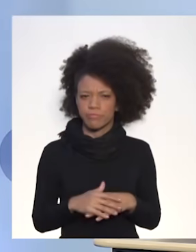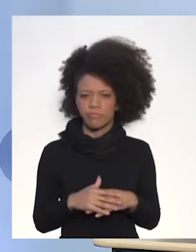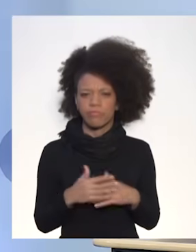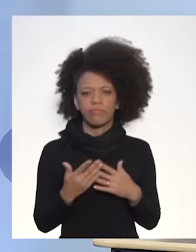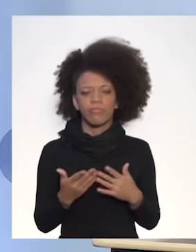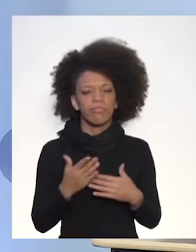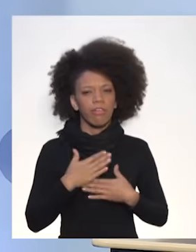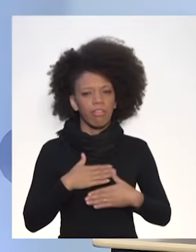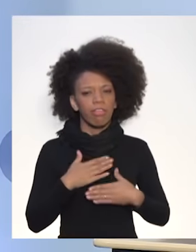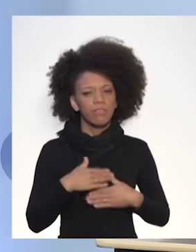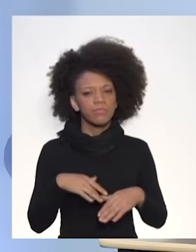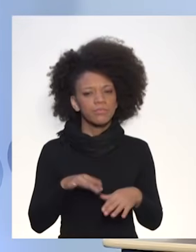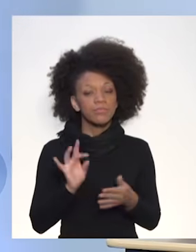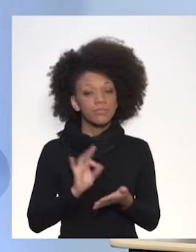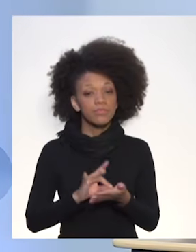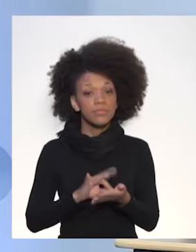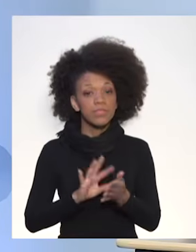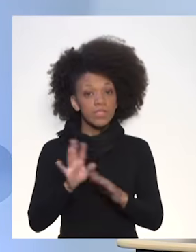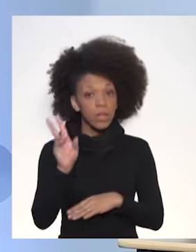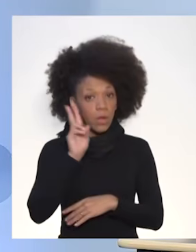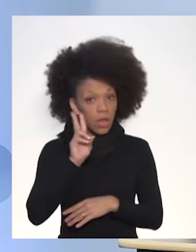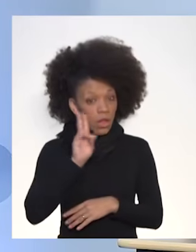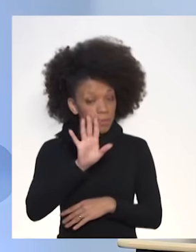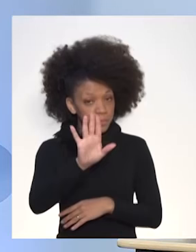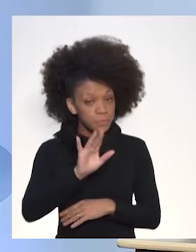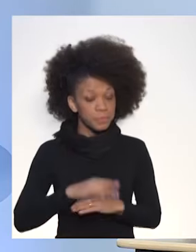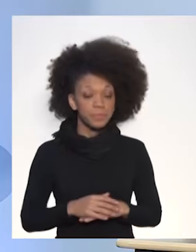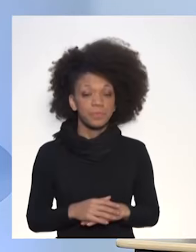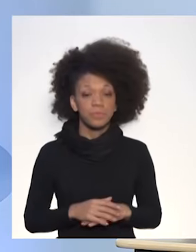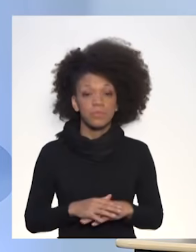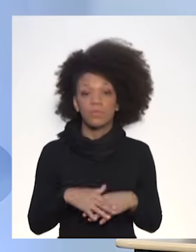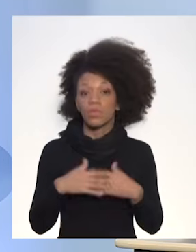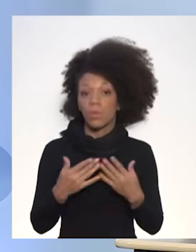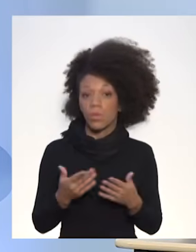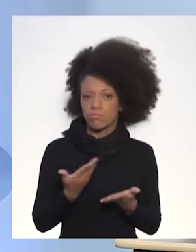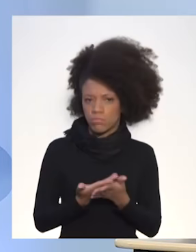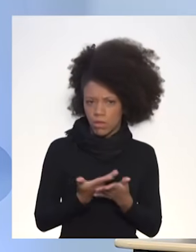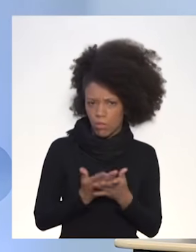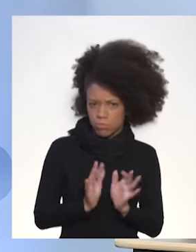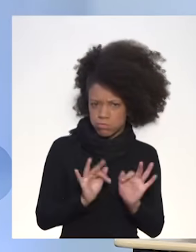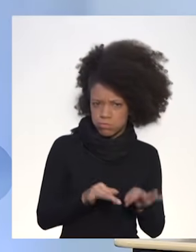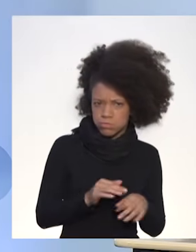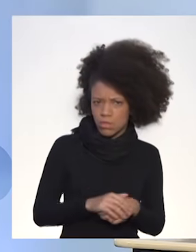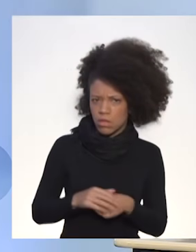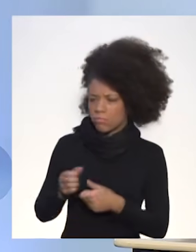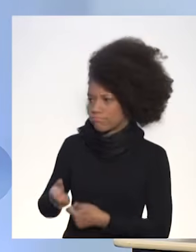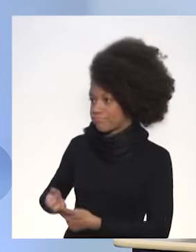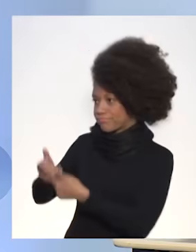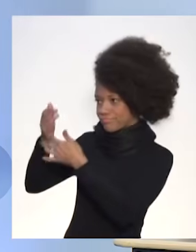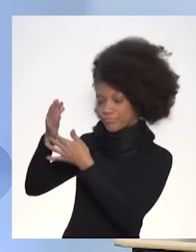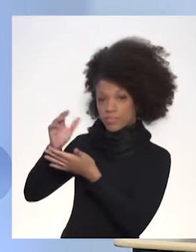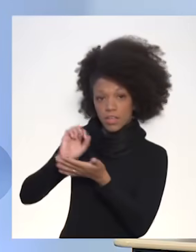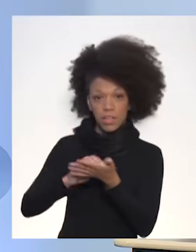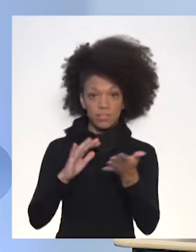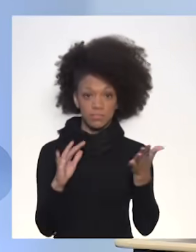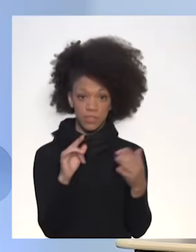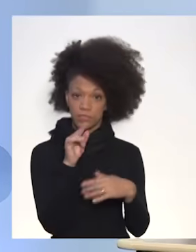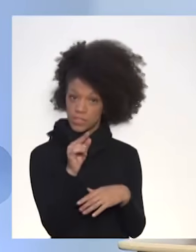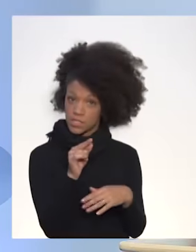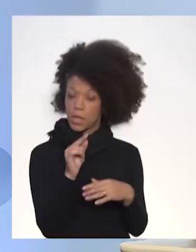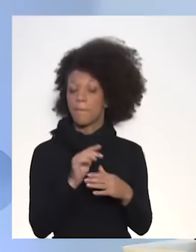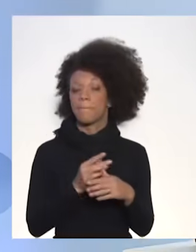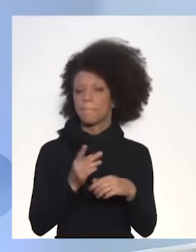tranquilo mesmo. Então, ó, lembra o seguinte... Quando essa aula acabar, vai subir a tarefa lá, né? Você procura lá em